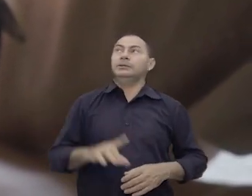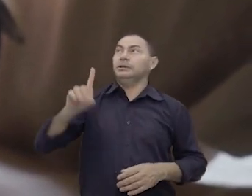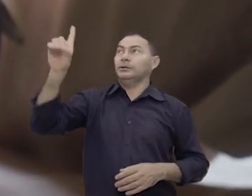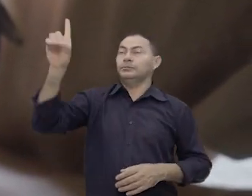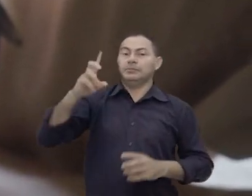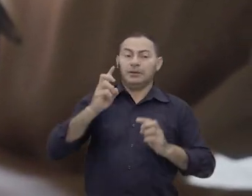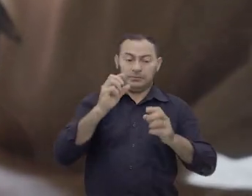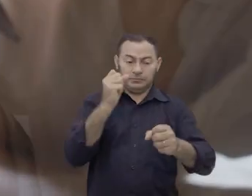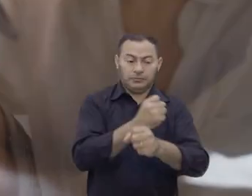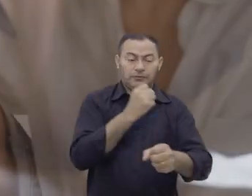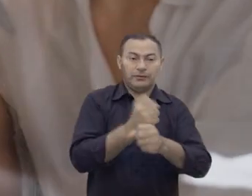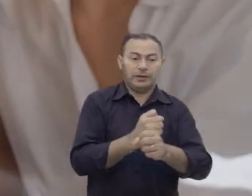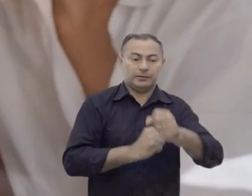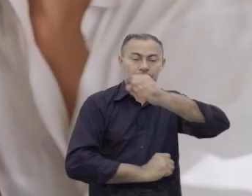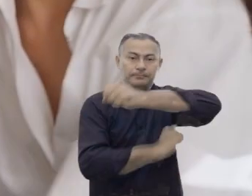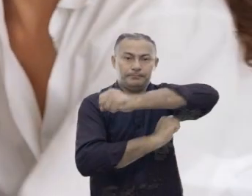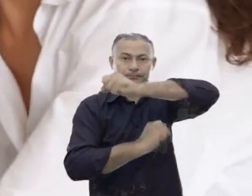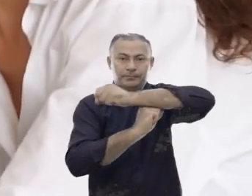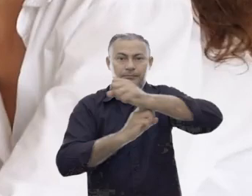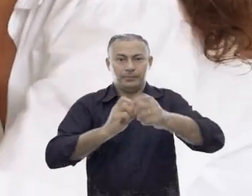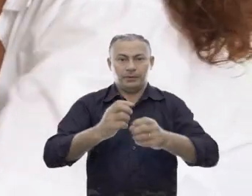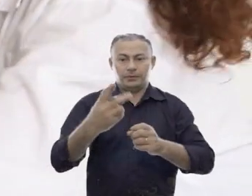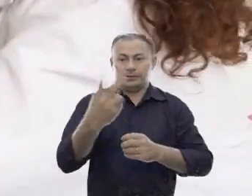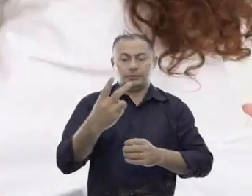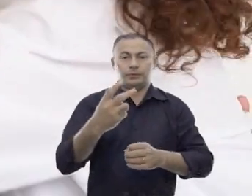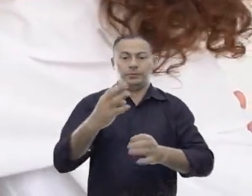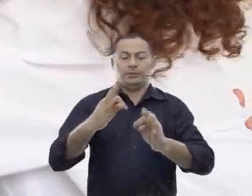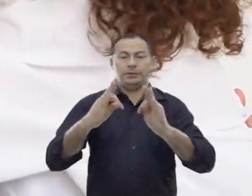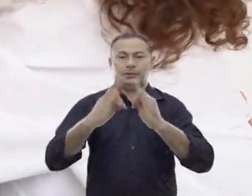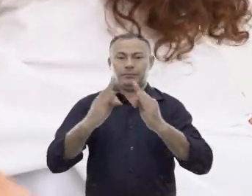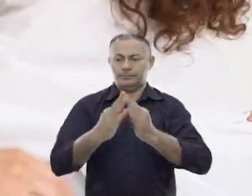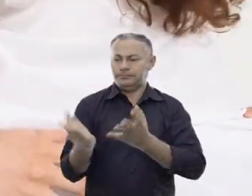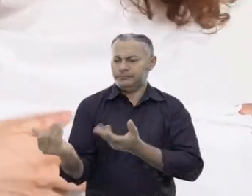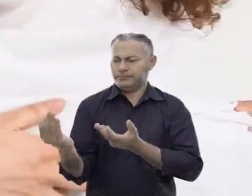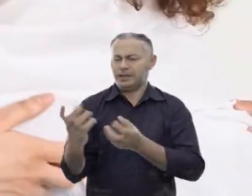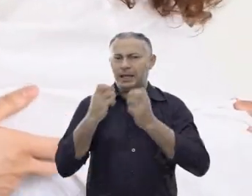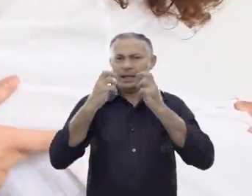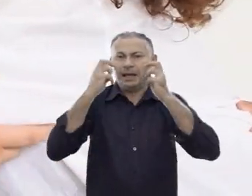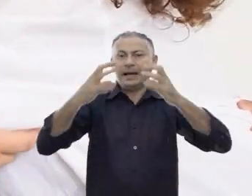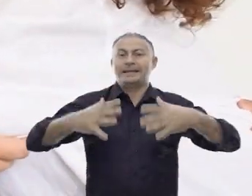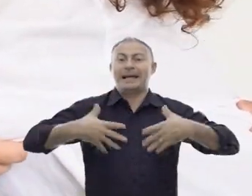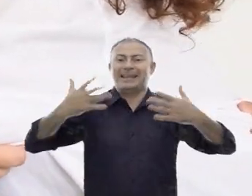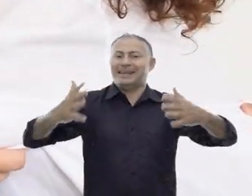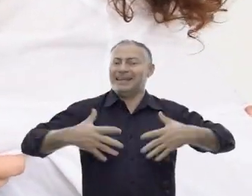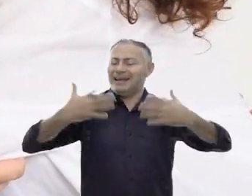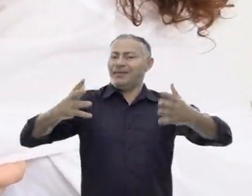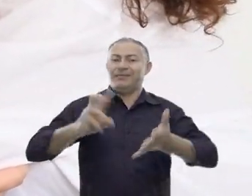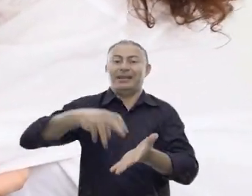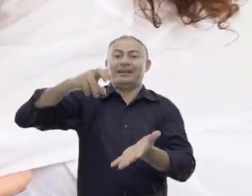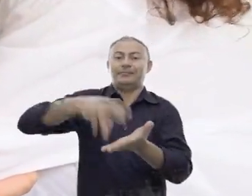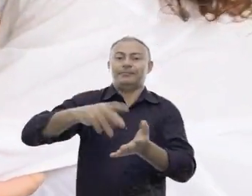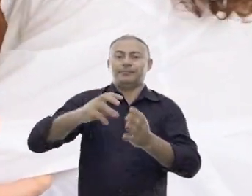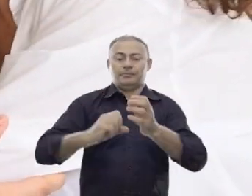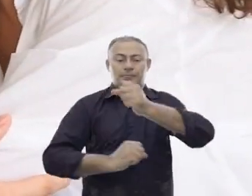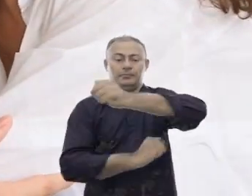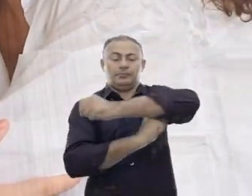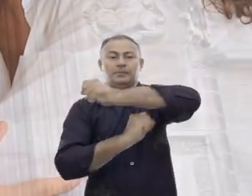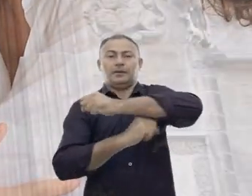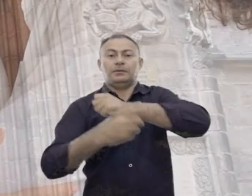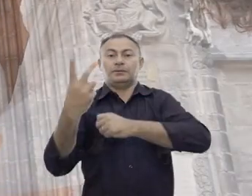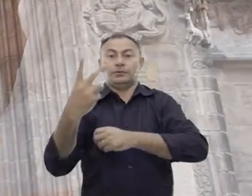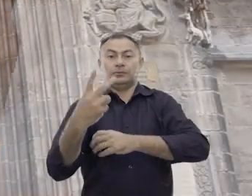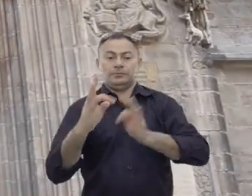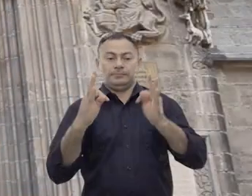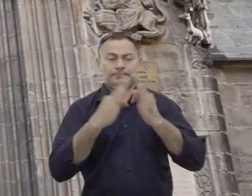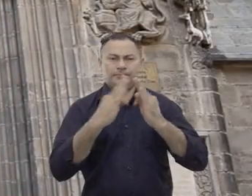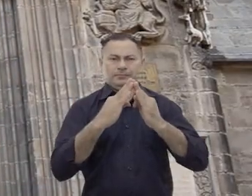melhor de Deus. Quando foram feitos os alicerces para o segundo templo, esses jovens gritavam de alegria. Os alicerces